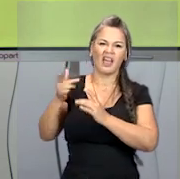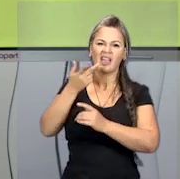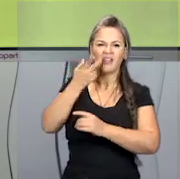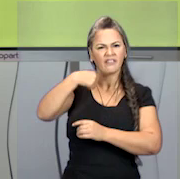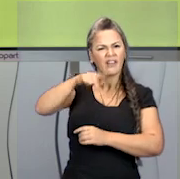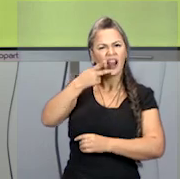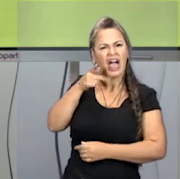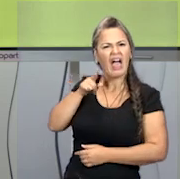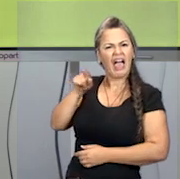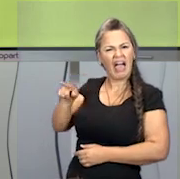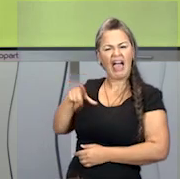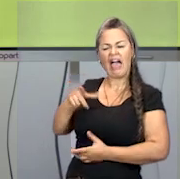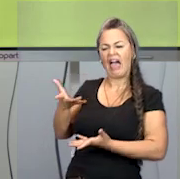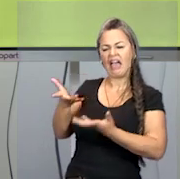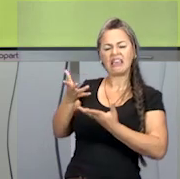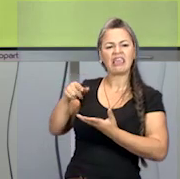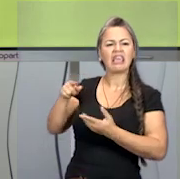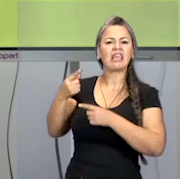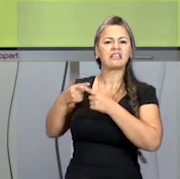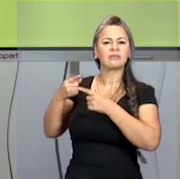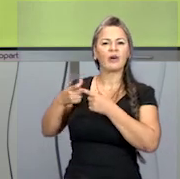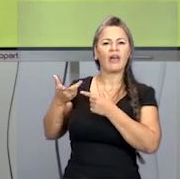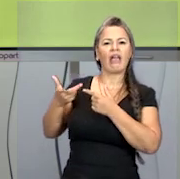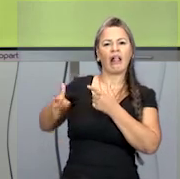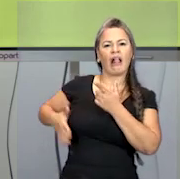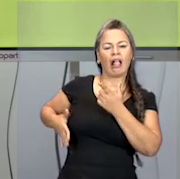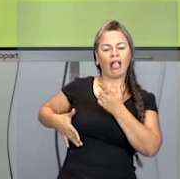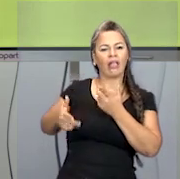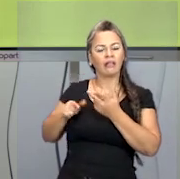fácil ou pelo caminho correto.